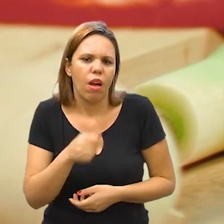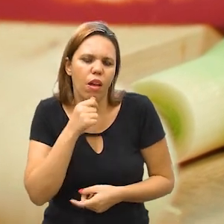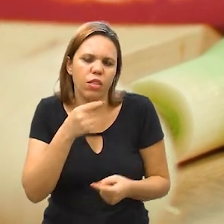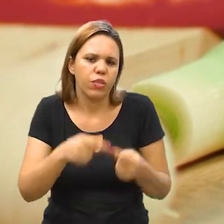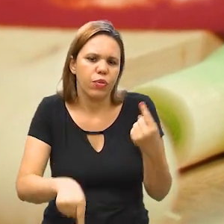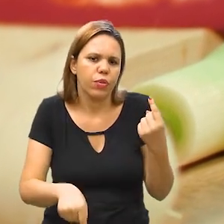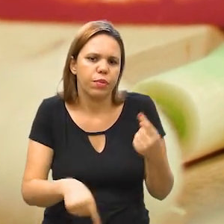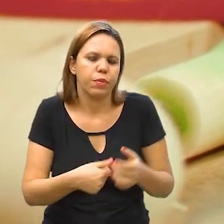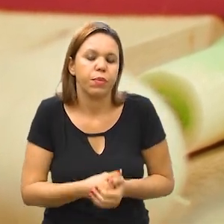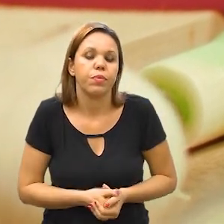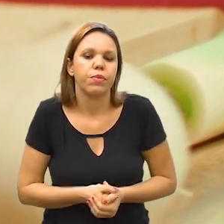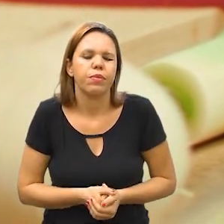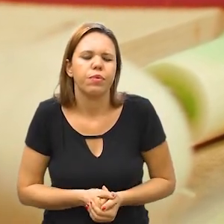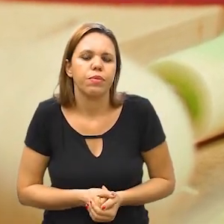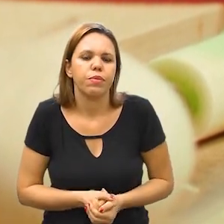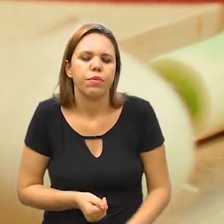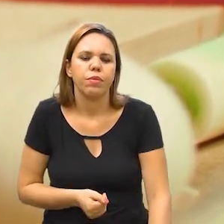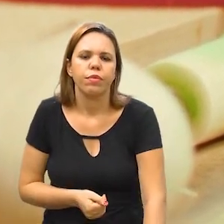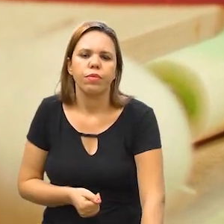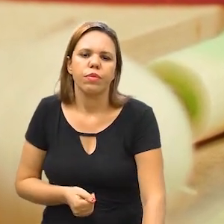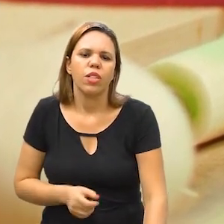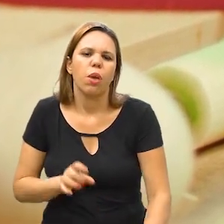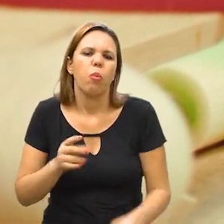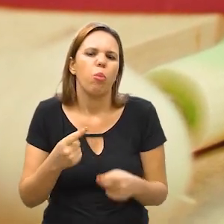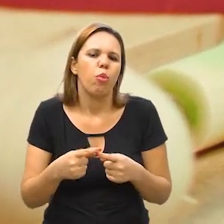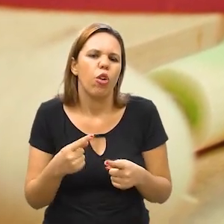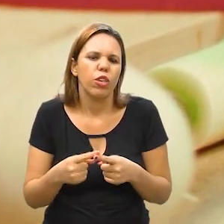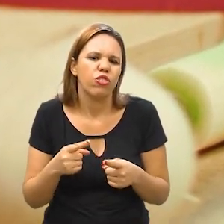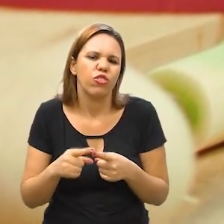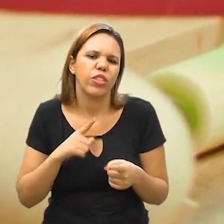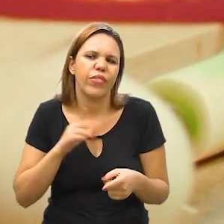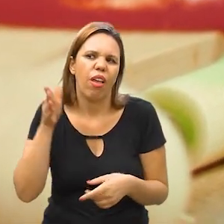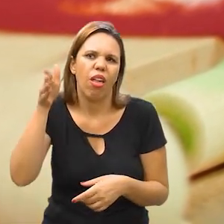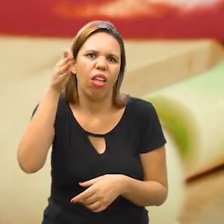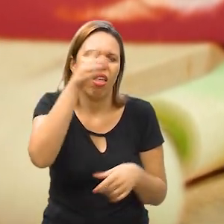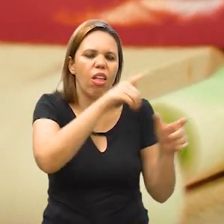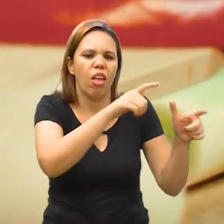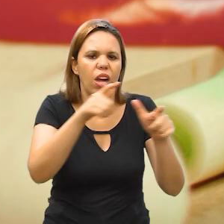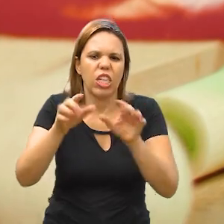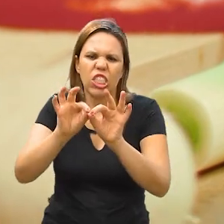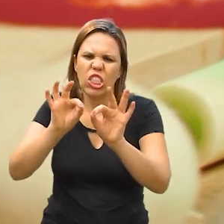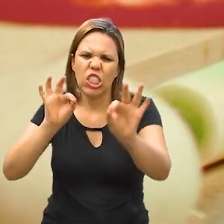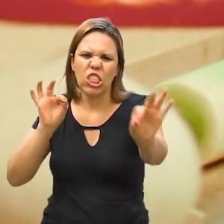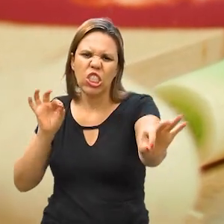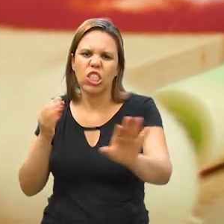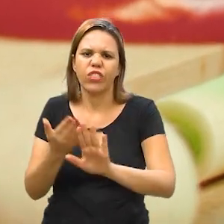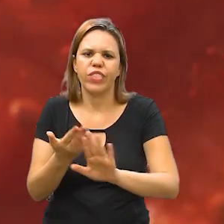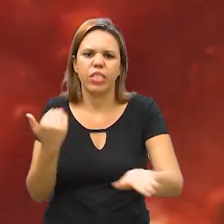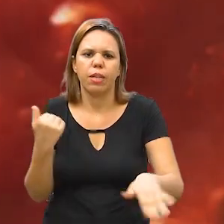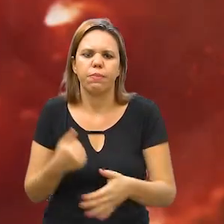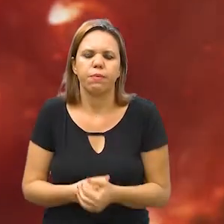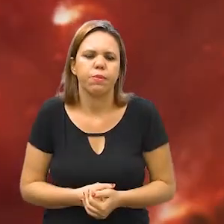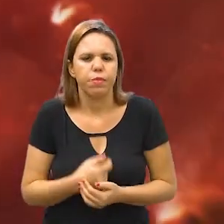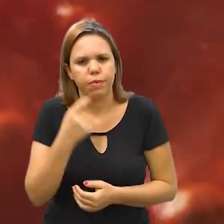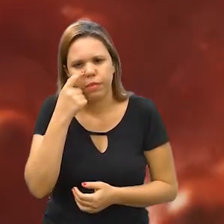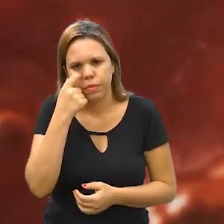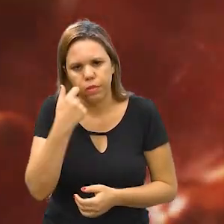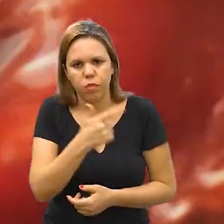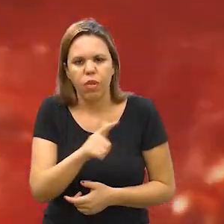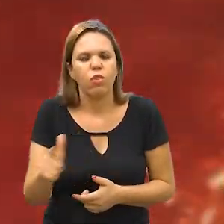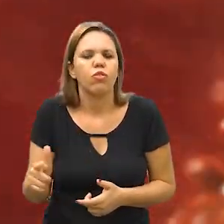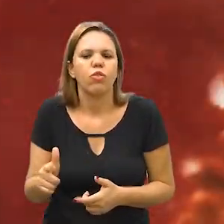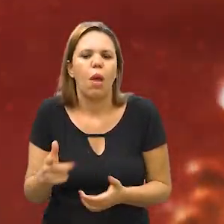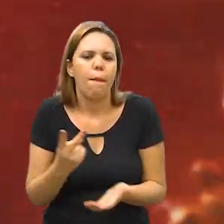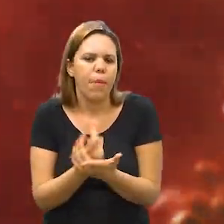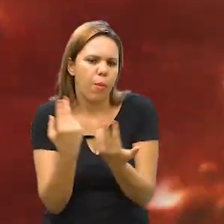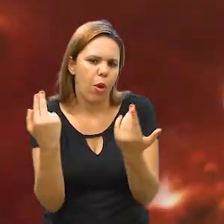inviável a logística para mim, porque eles estavam em lugares muito distantes e eu já não tinha mais a